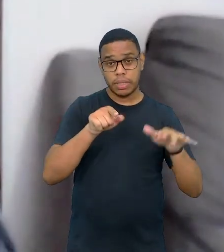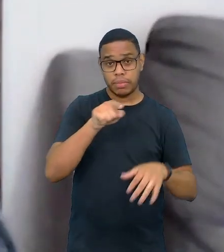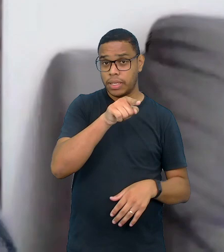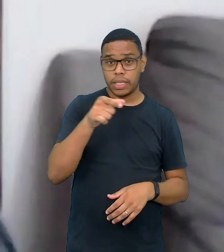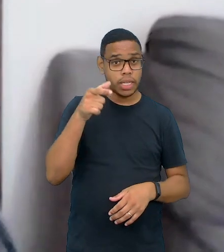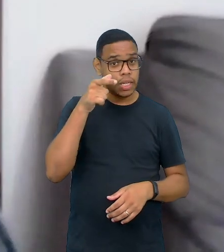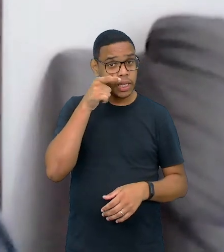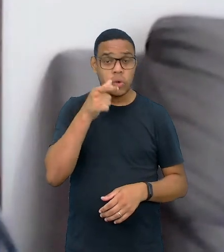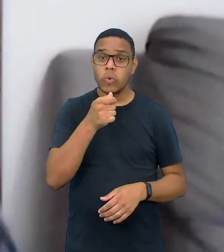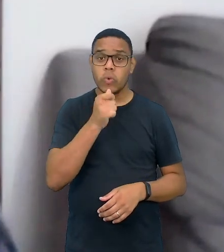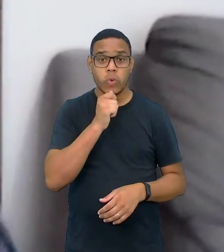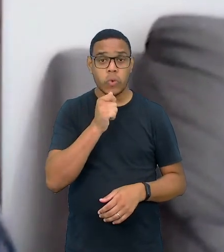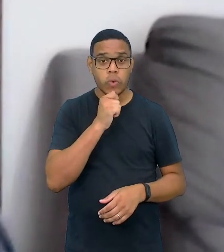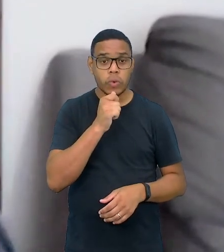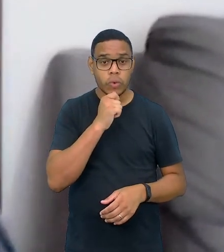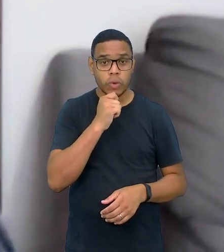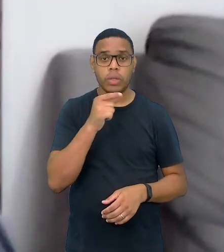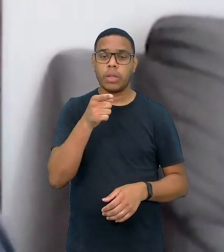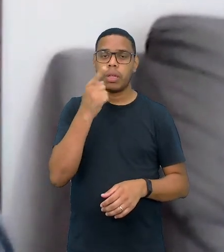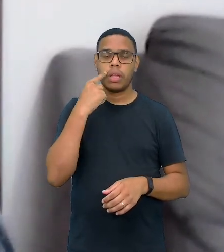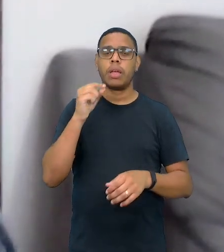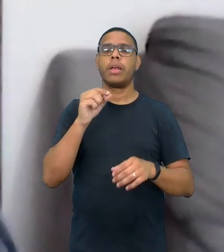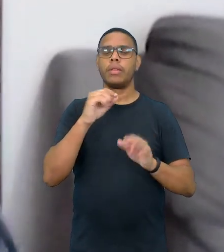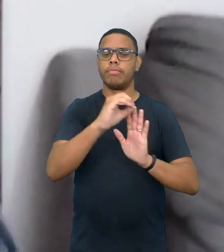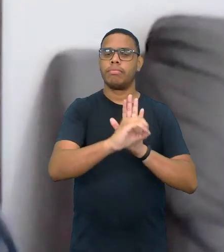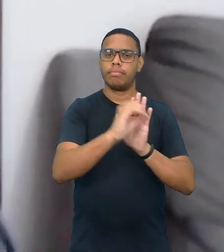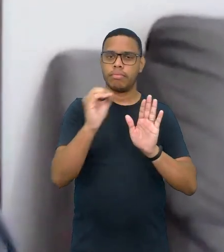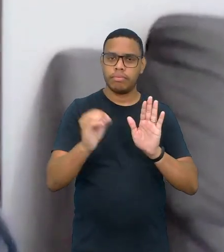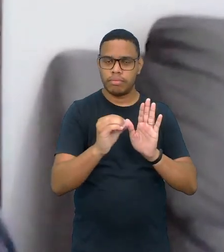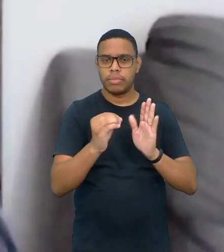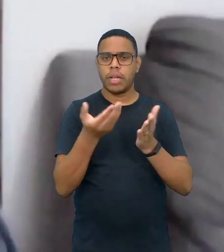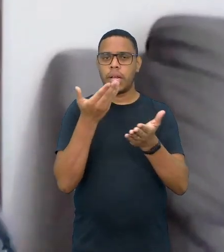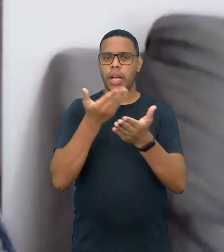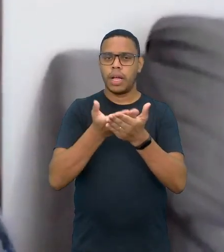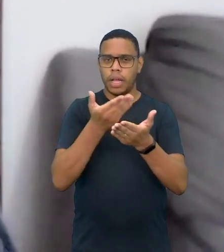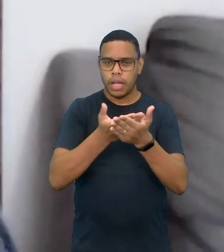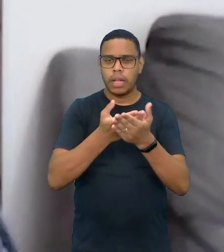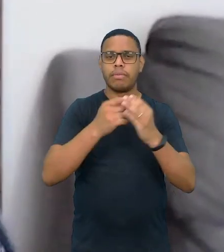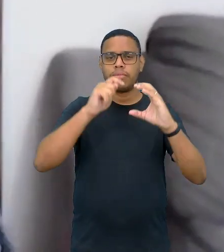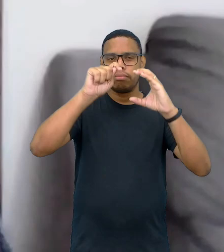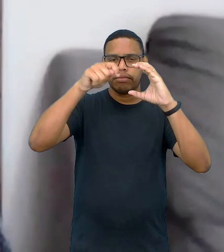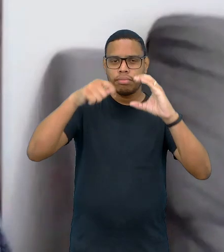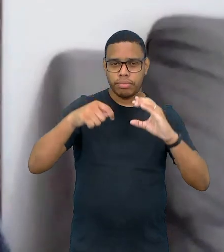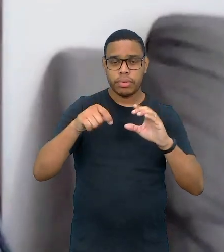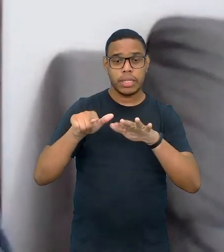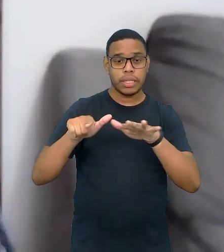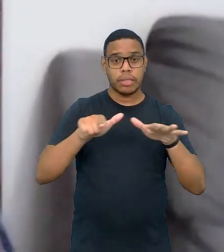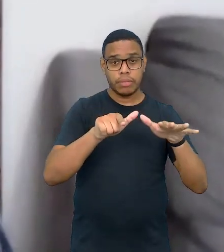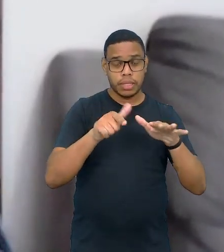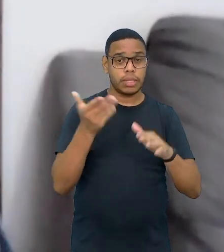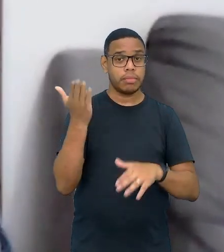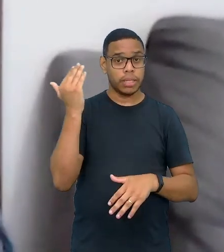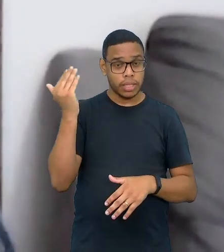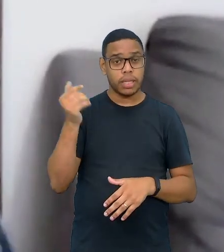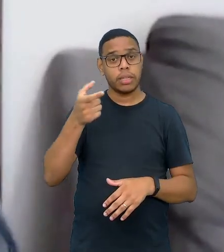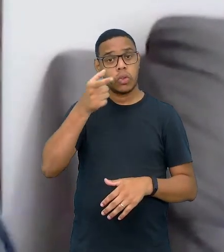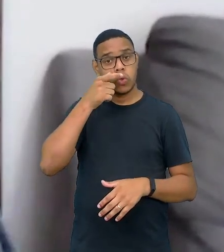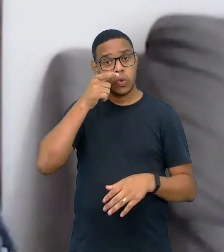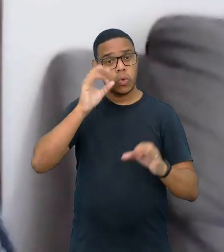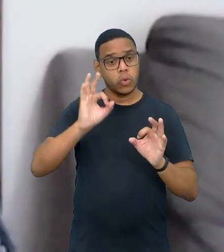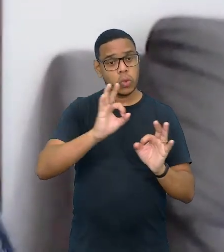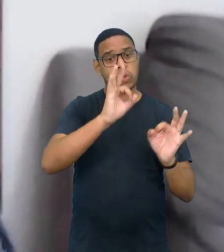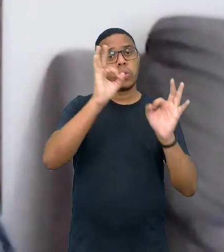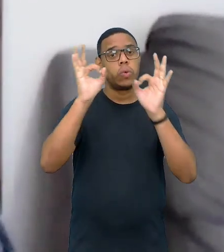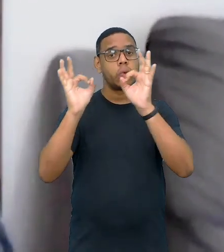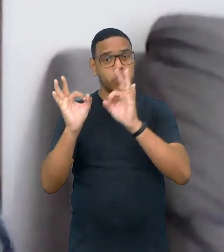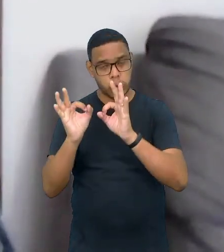passada, entre no repositório do Centro de Mídias, vocês podem assistir a da semana passada para dar continuidade agora